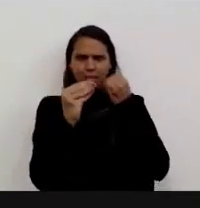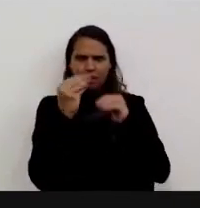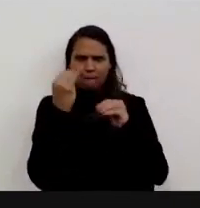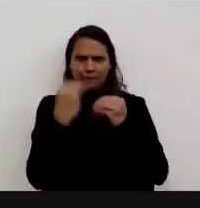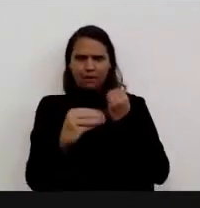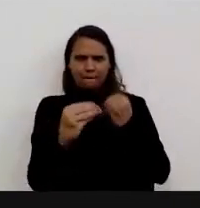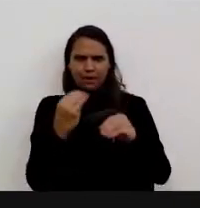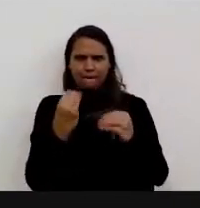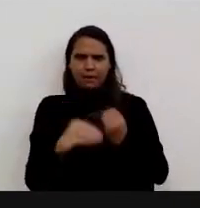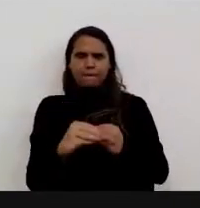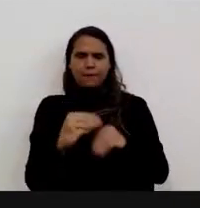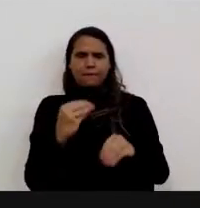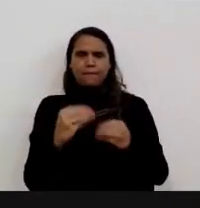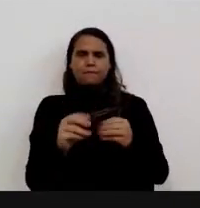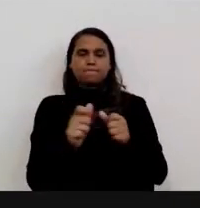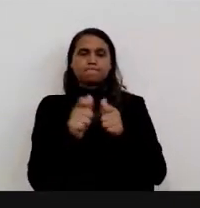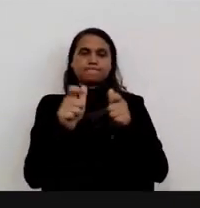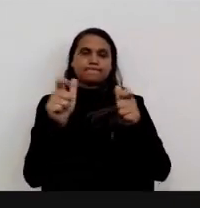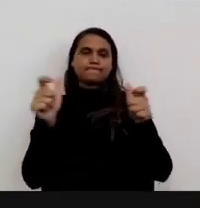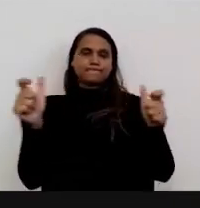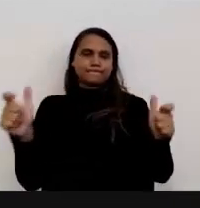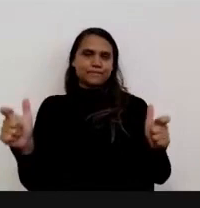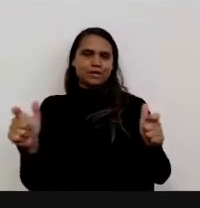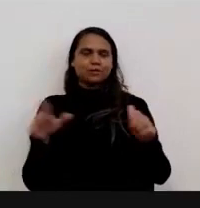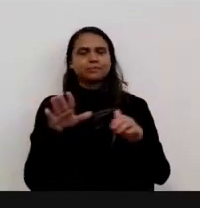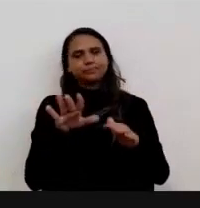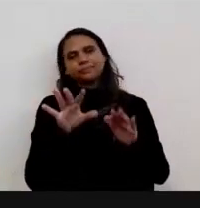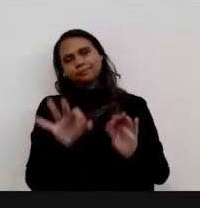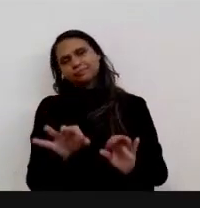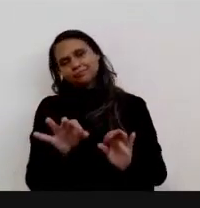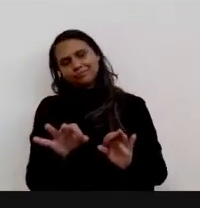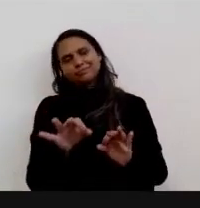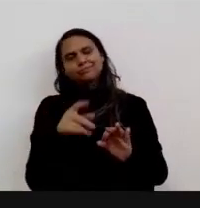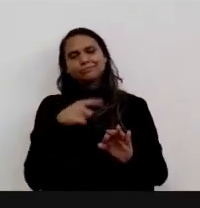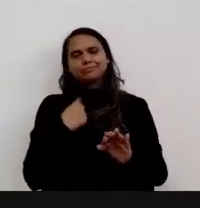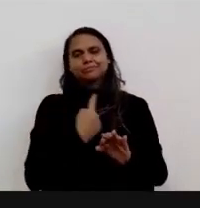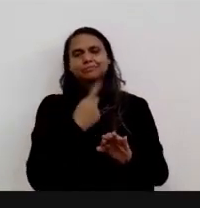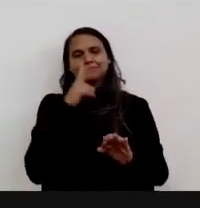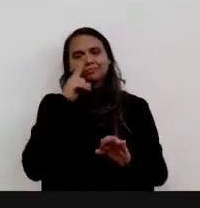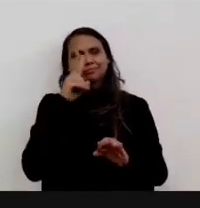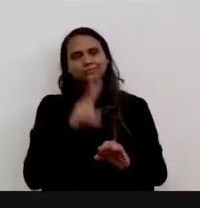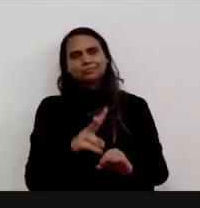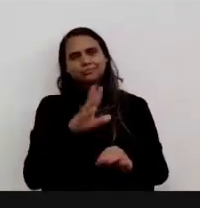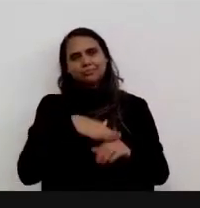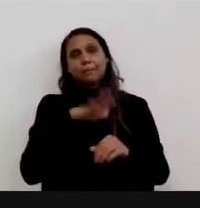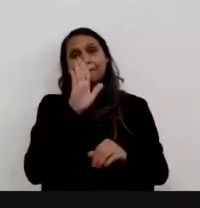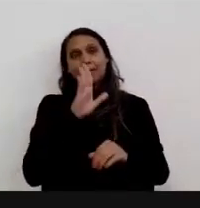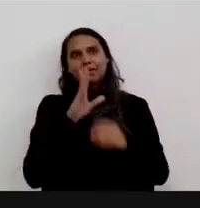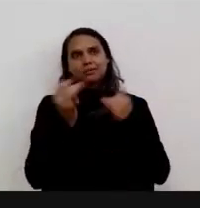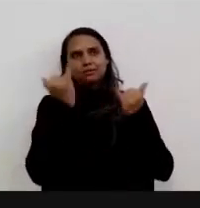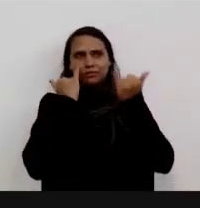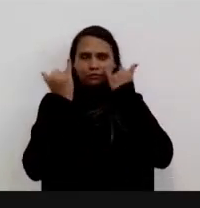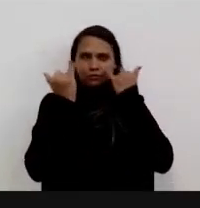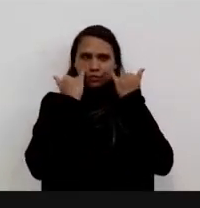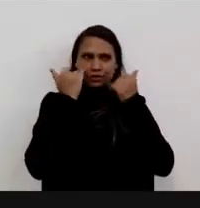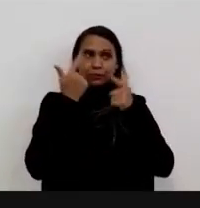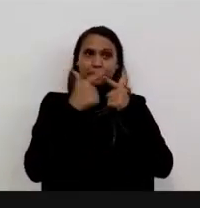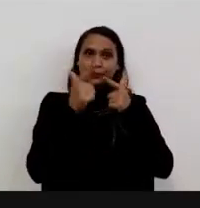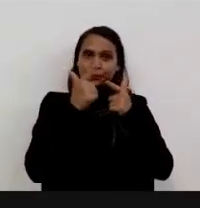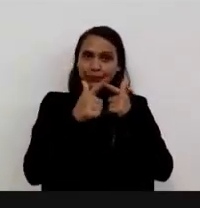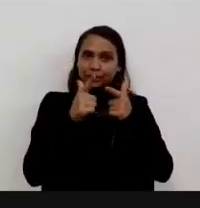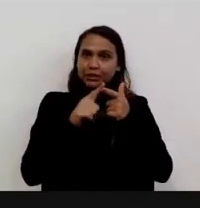dados. Mas, com certeza, do que eu tenho visto, assim, a gente tem muito mais dados com problemas do que